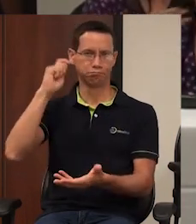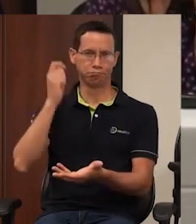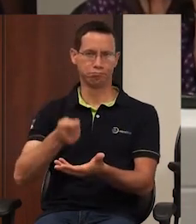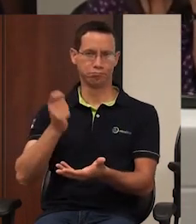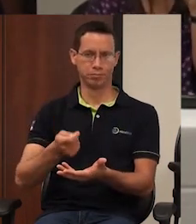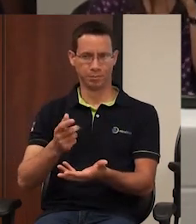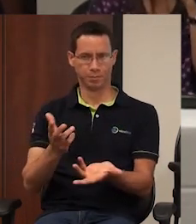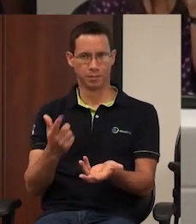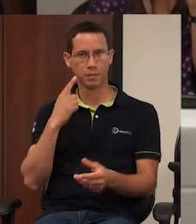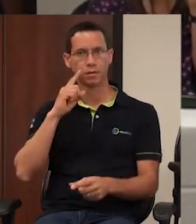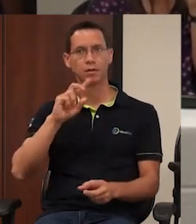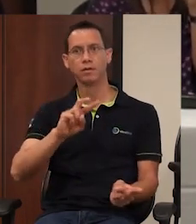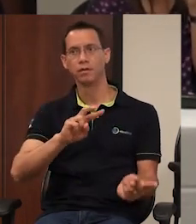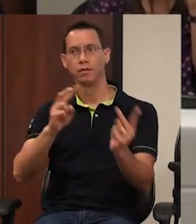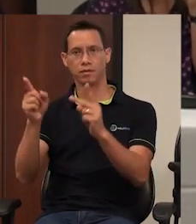para o tribunal